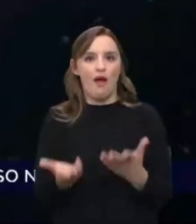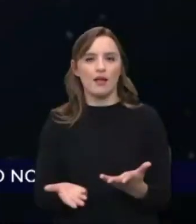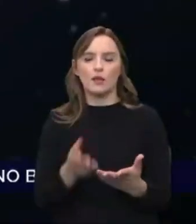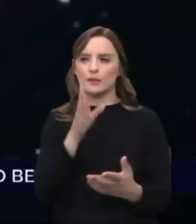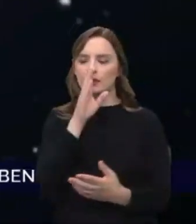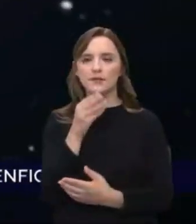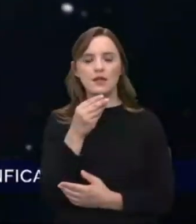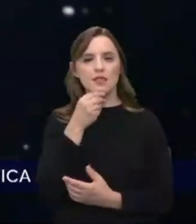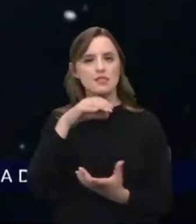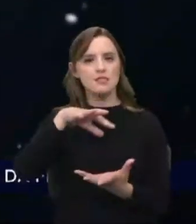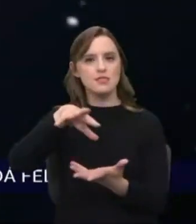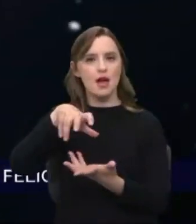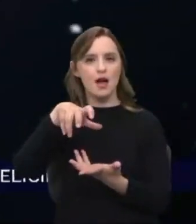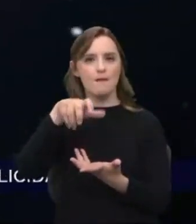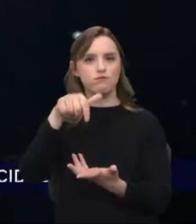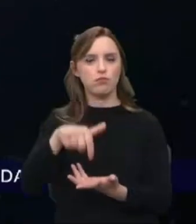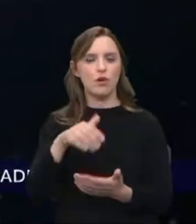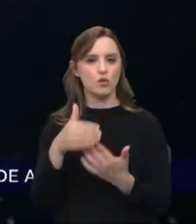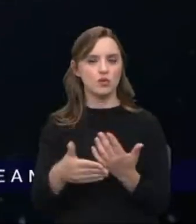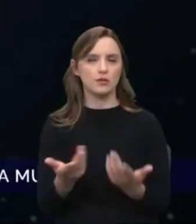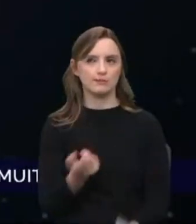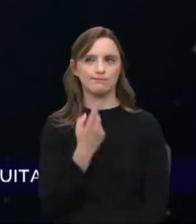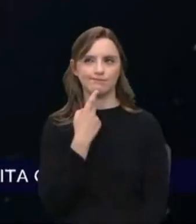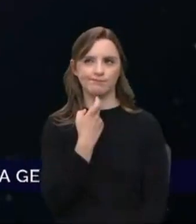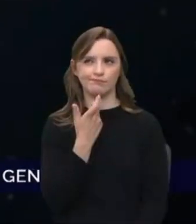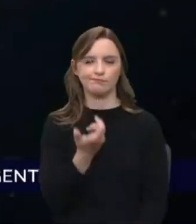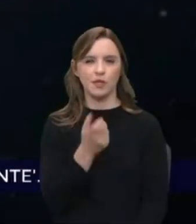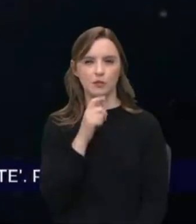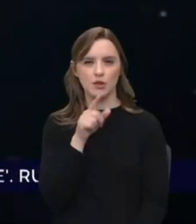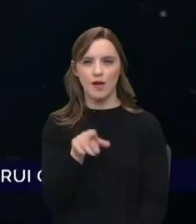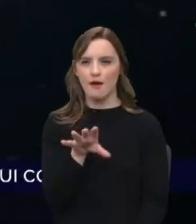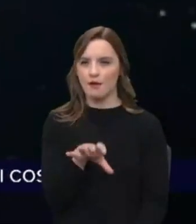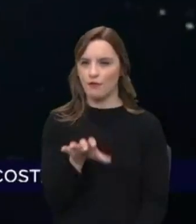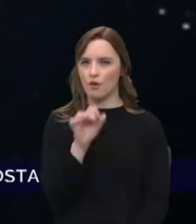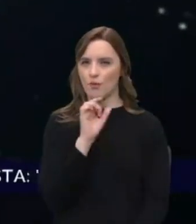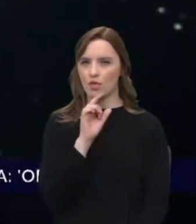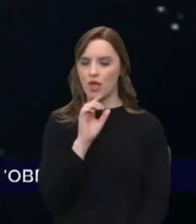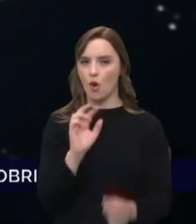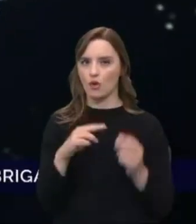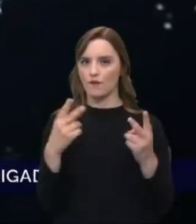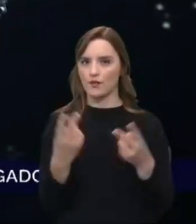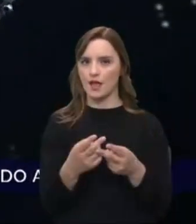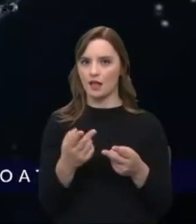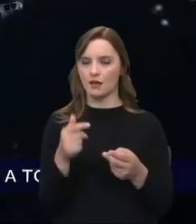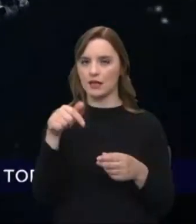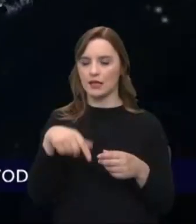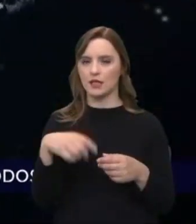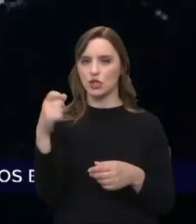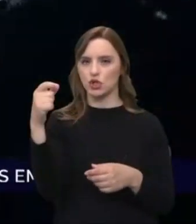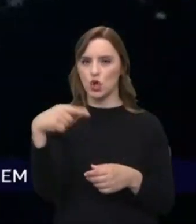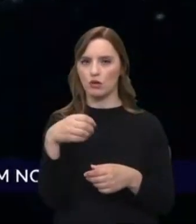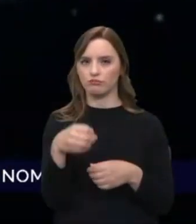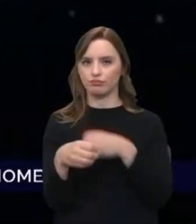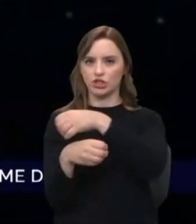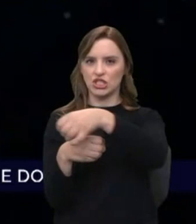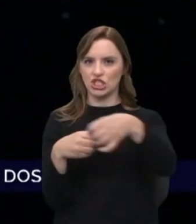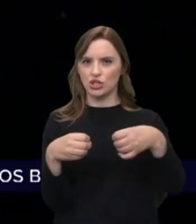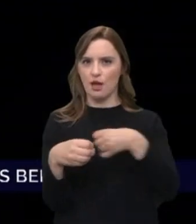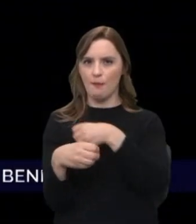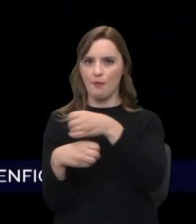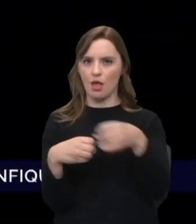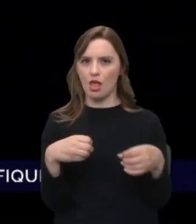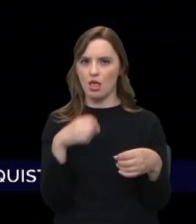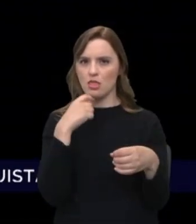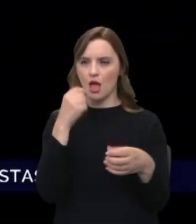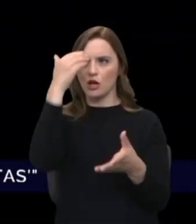os cientistas e muito bem, será que também esta receita, que é tão universal no nosso sistema solar, não poderá ter tido também este tipo de